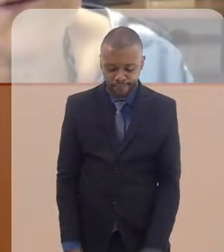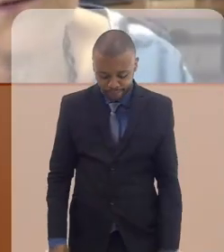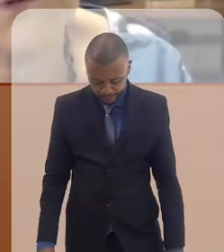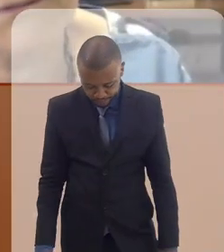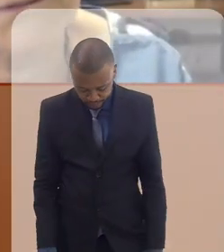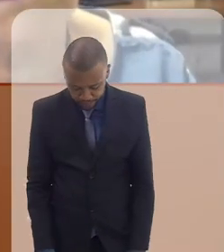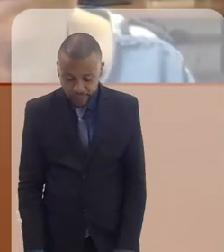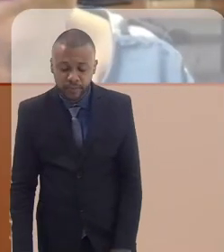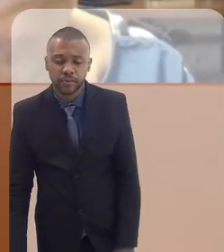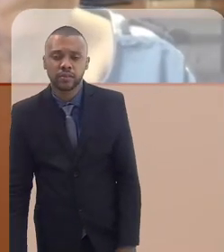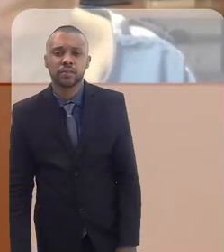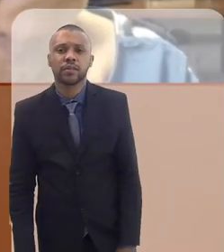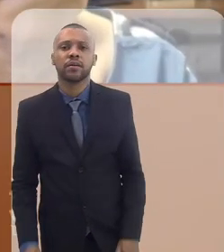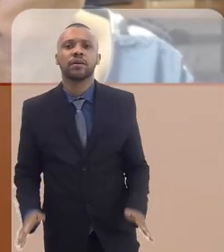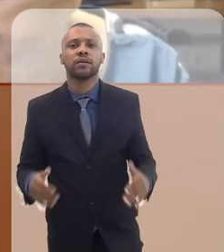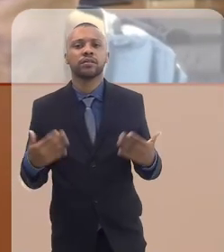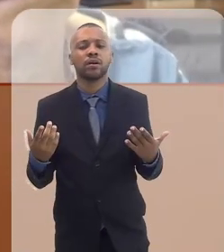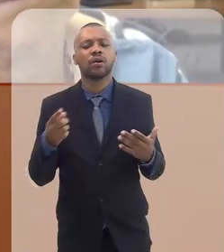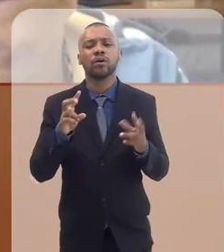E aí,